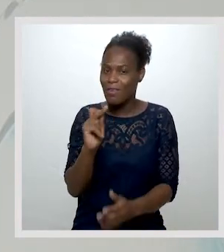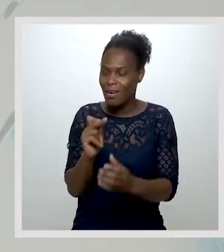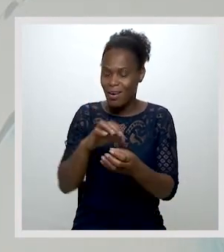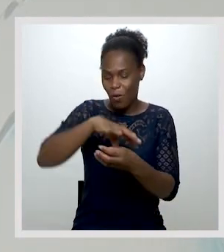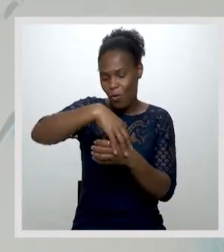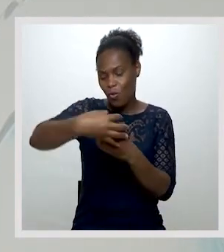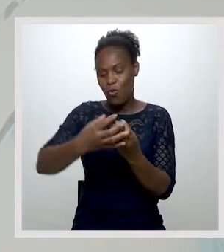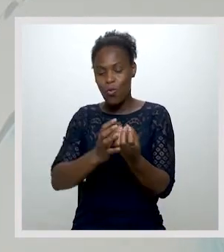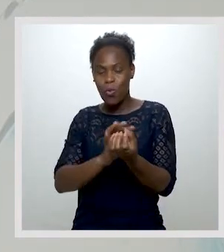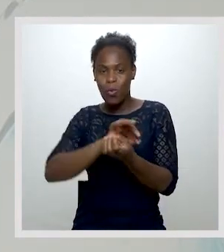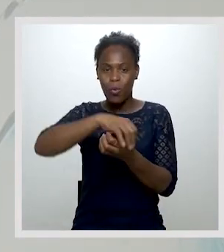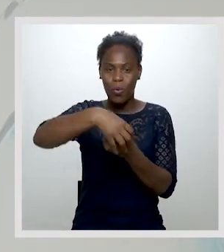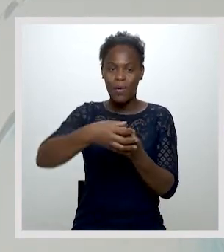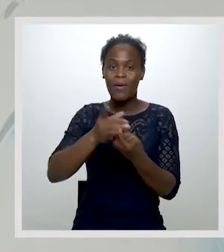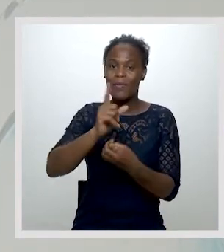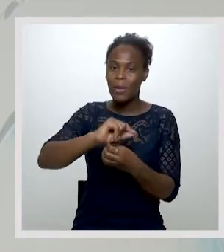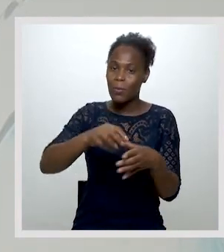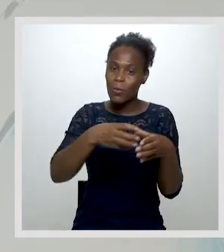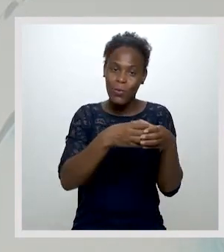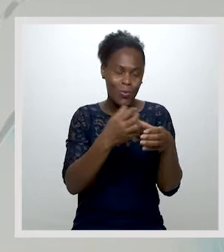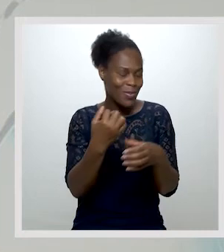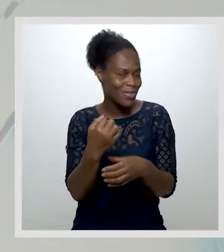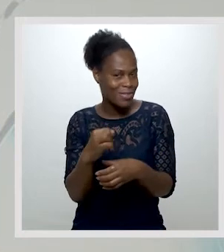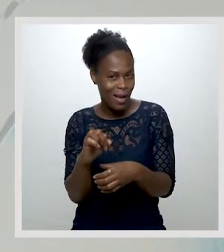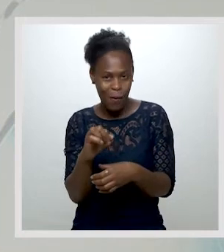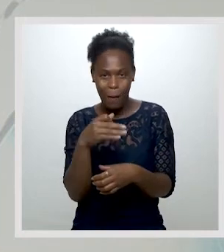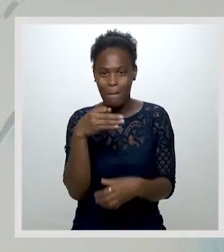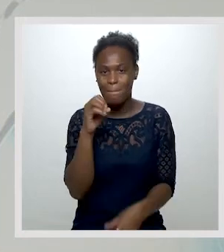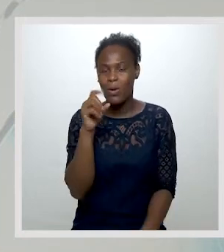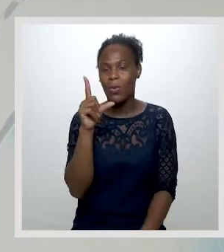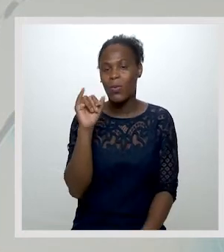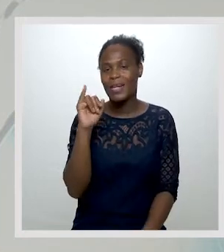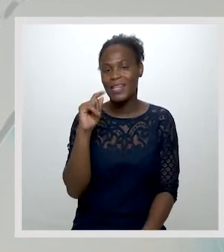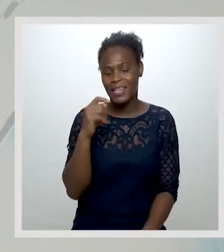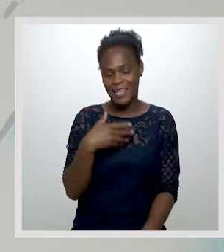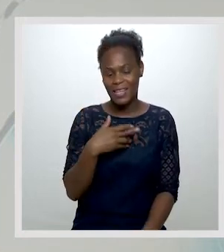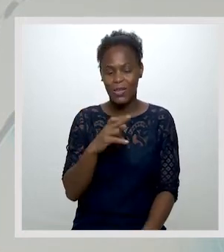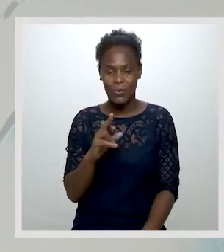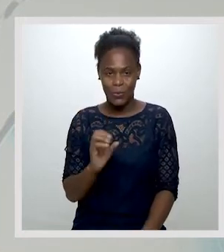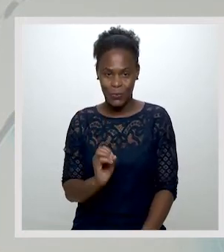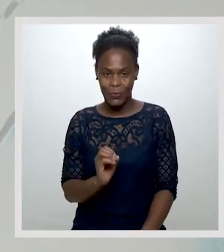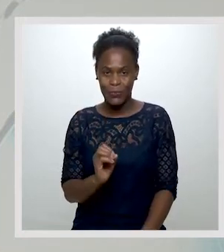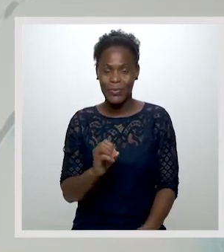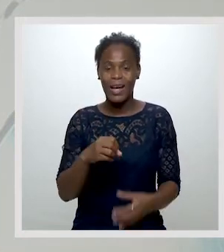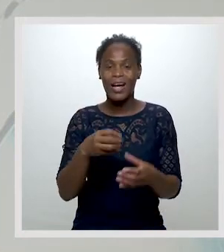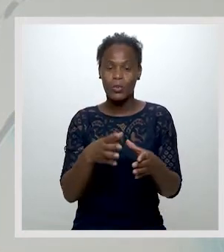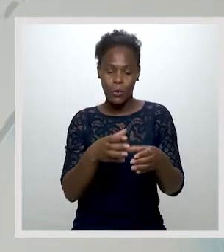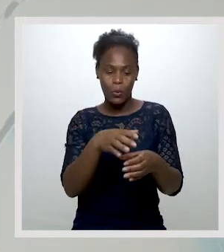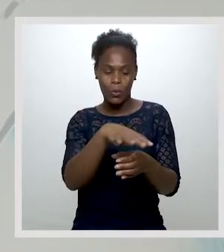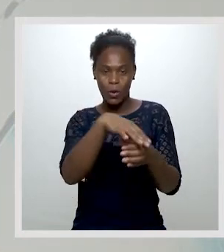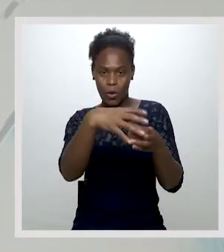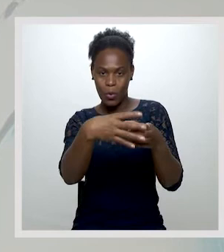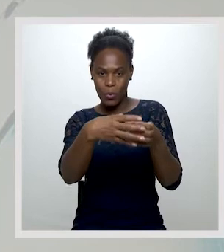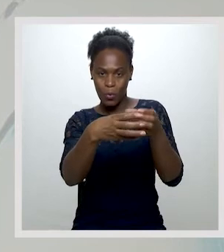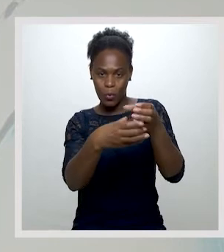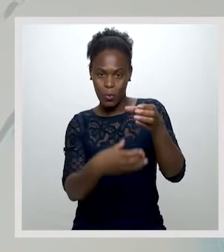também está no grupo dos não poliedros. A esfera e o cilindro estão no mesmo